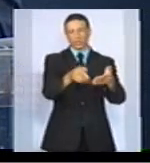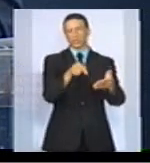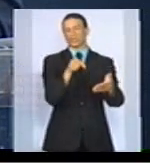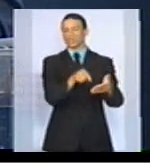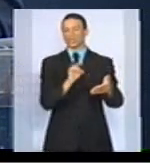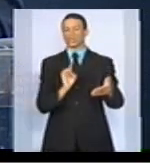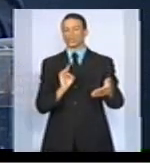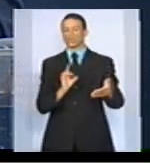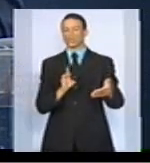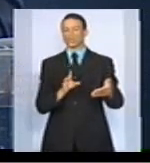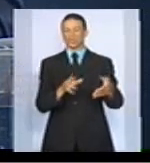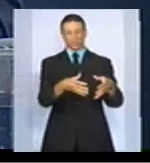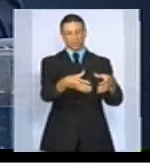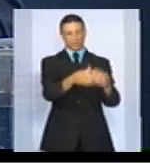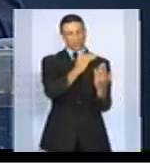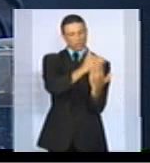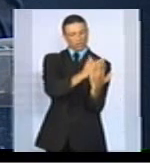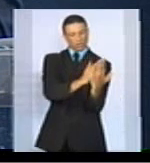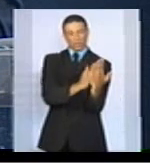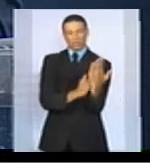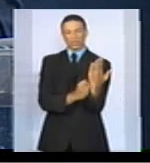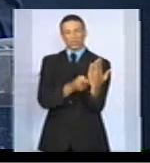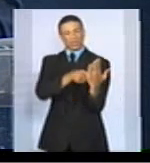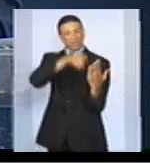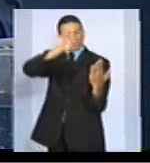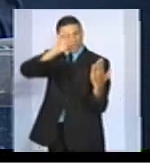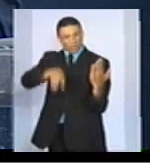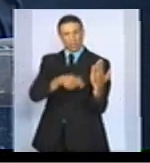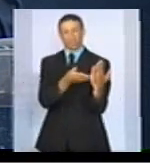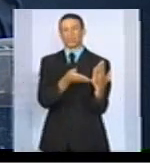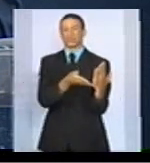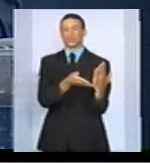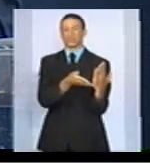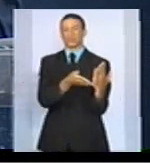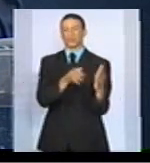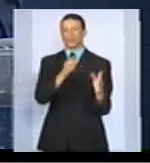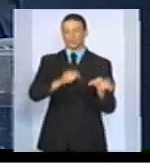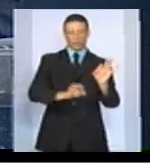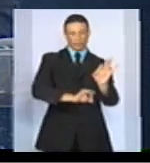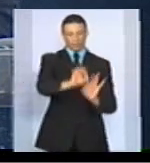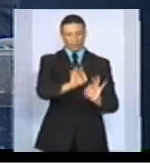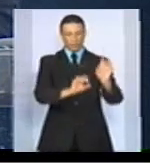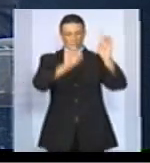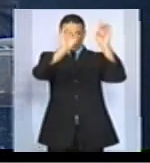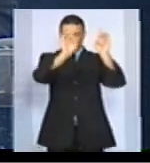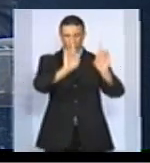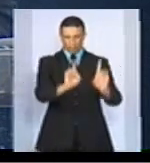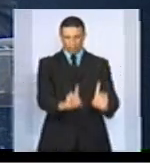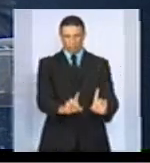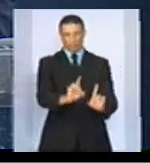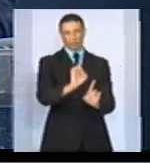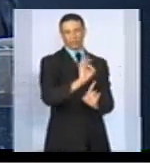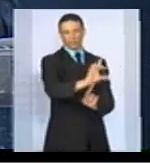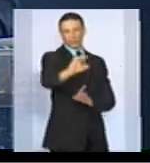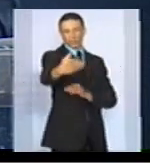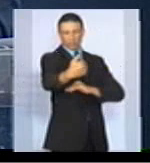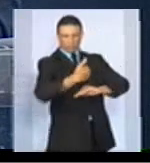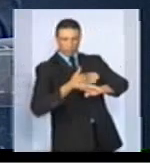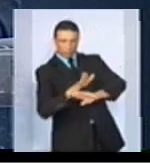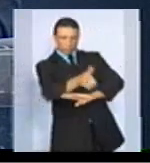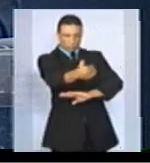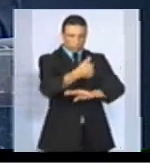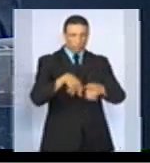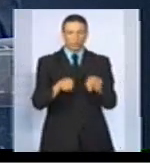parte da programação que justamente dá a conformação do direito de acesso à informação e da